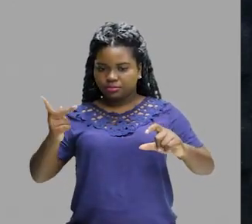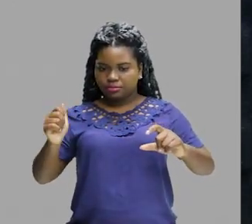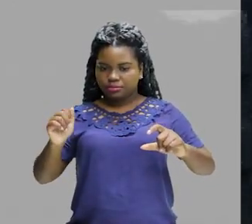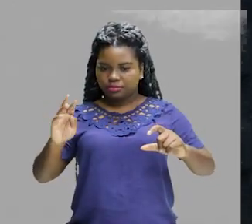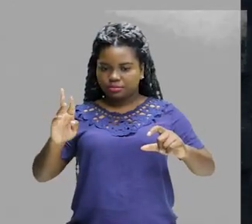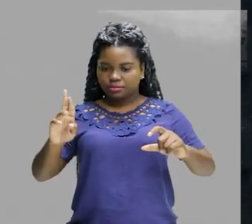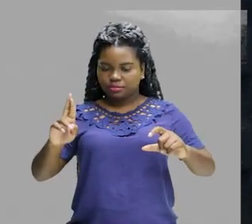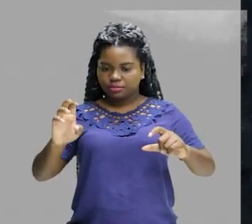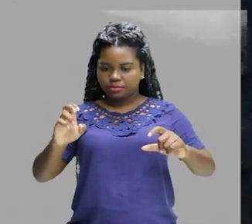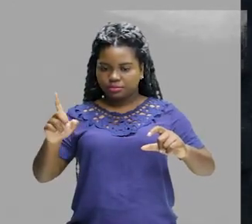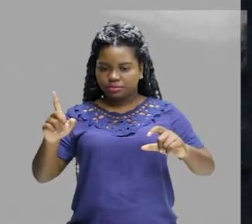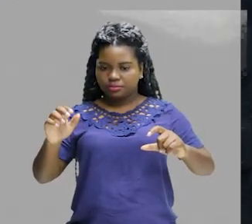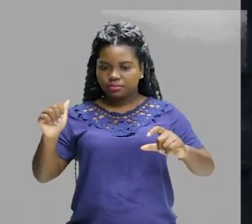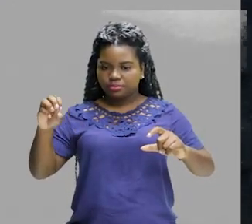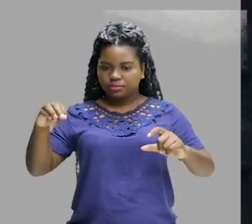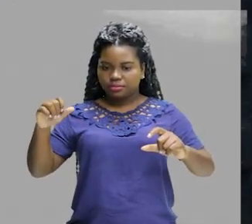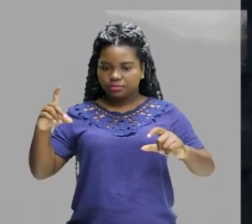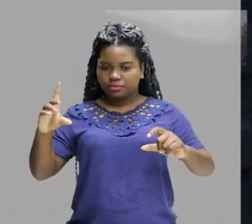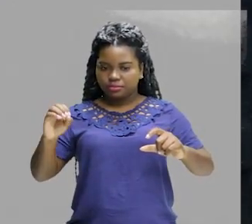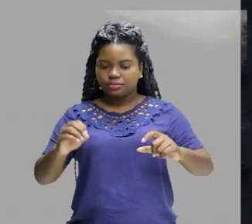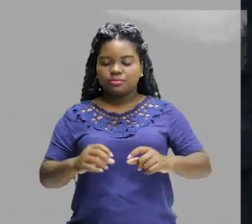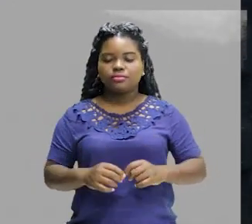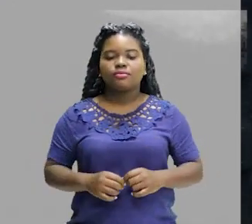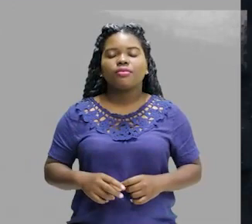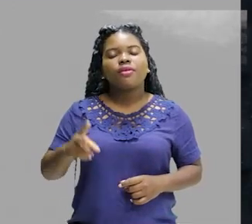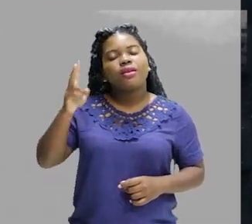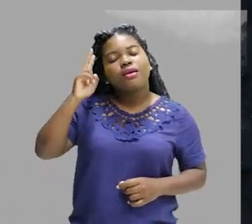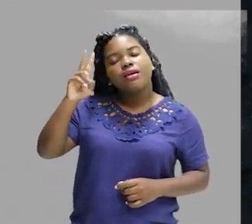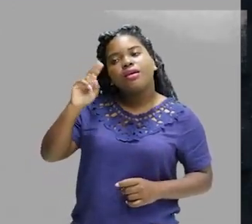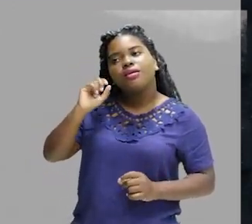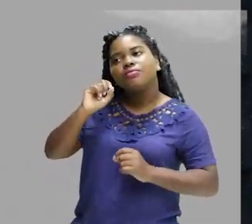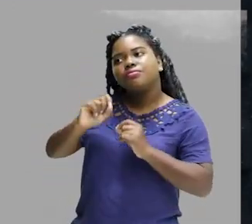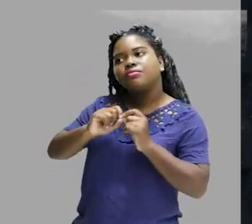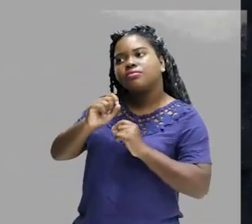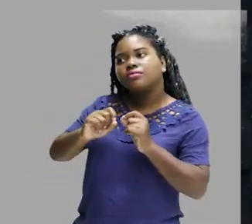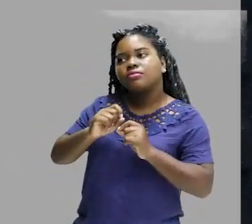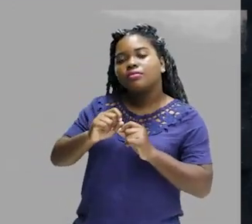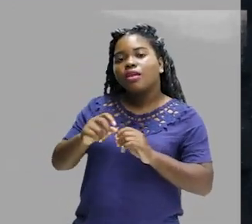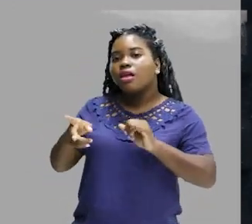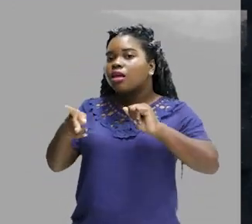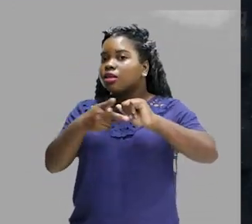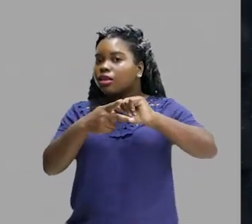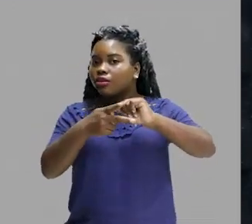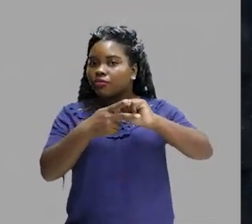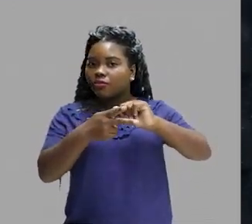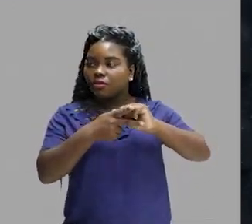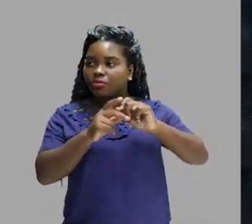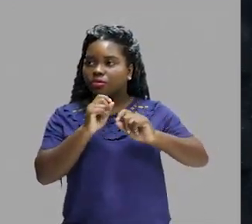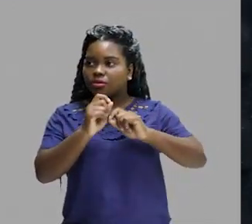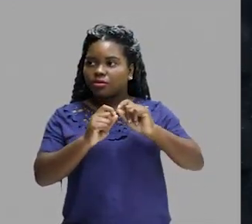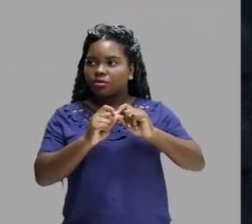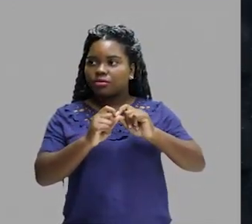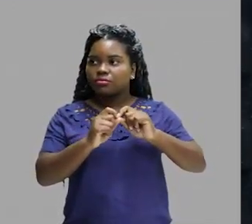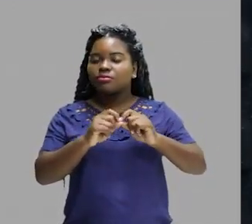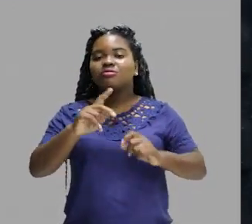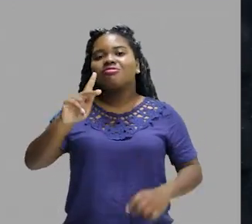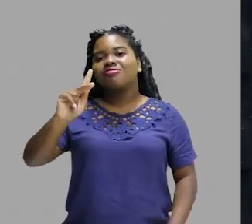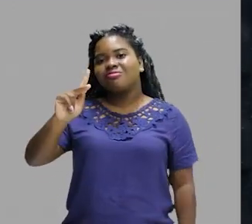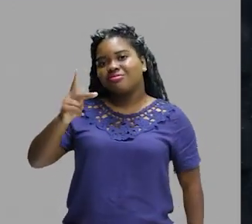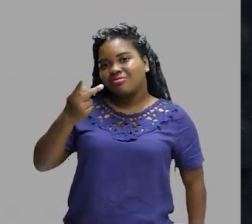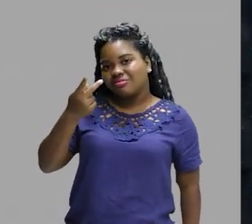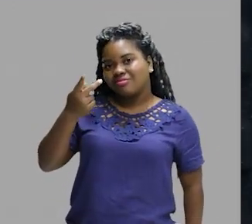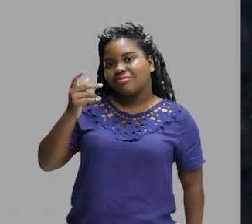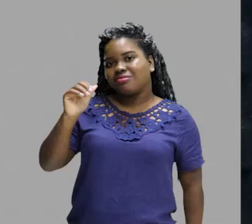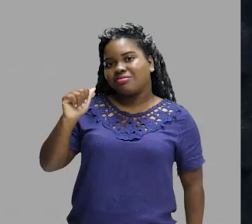habré amado, habré amado. Lembrando, gente, que esse verbo aqui é o verbo haber,